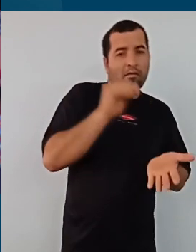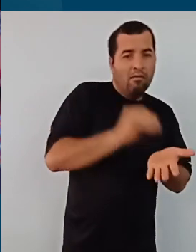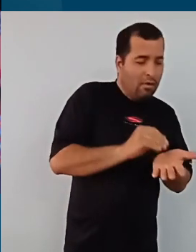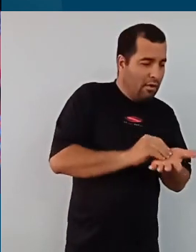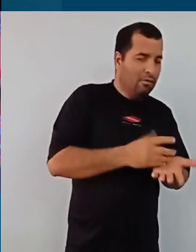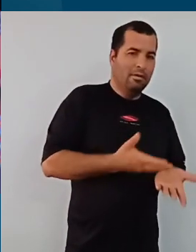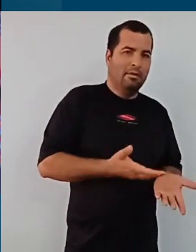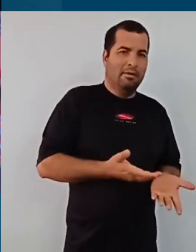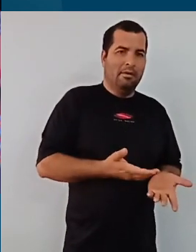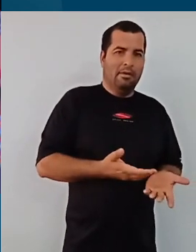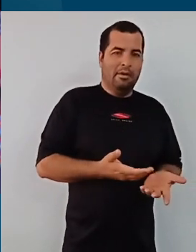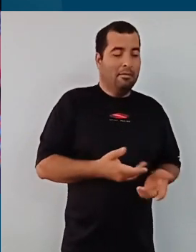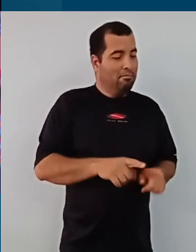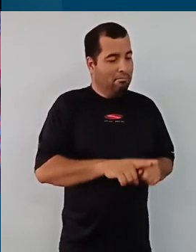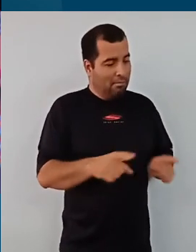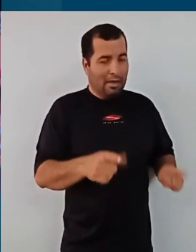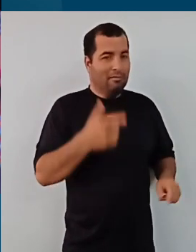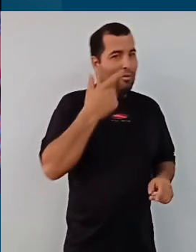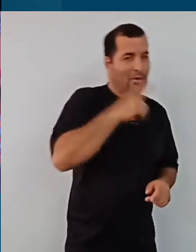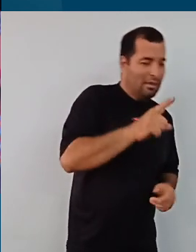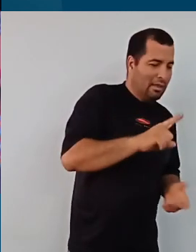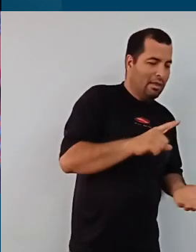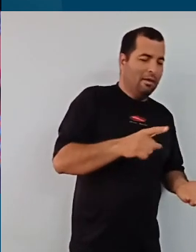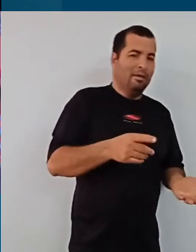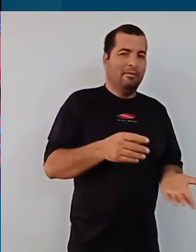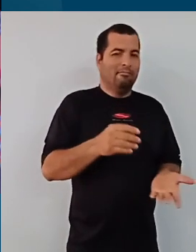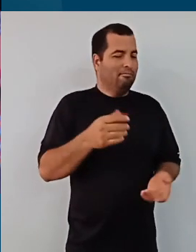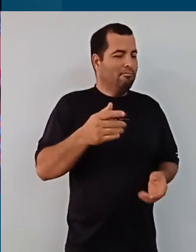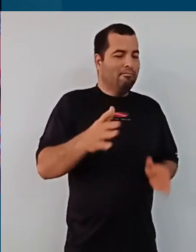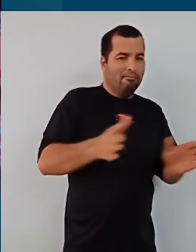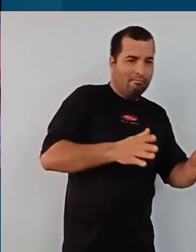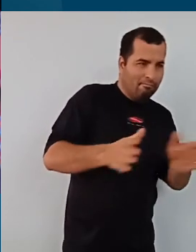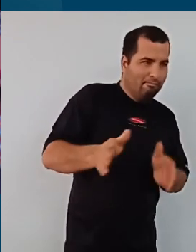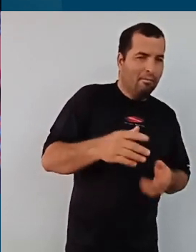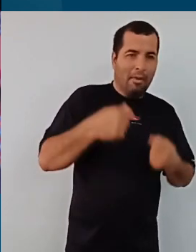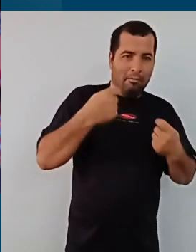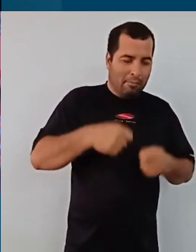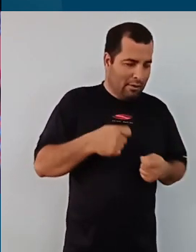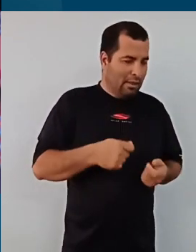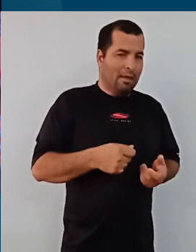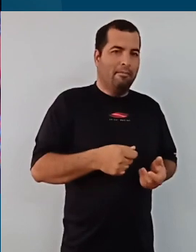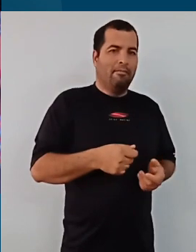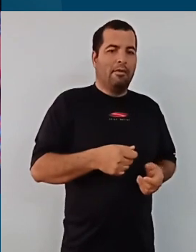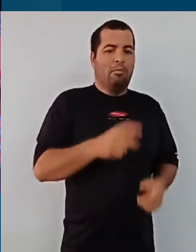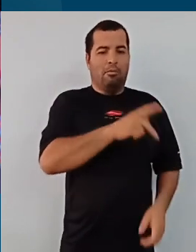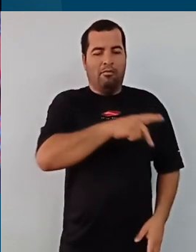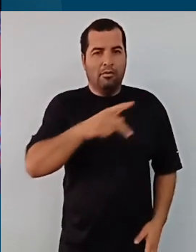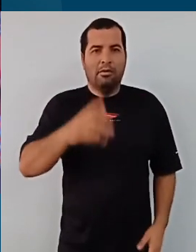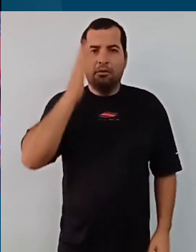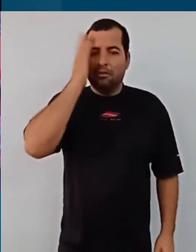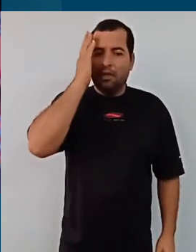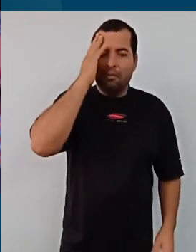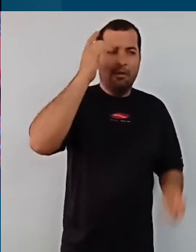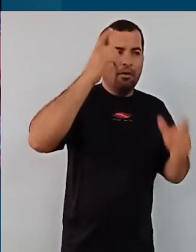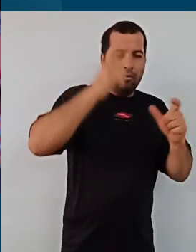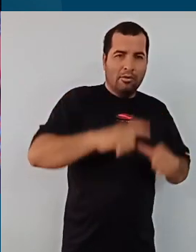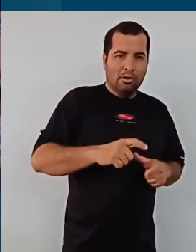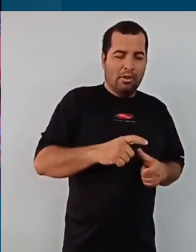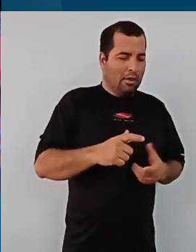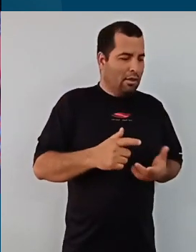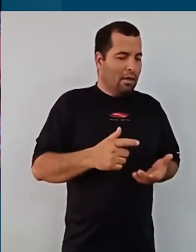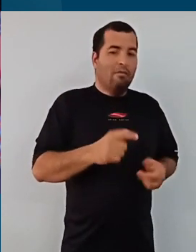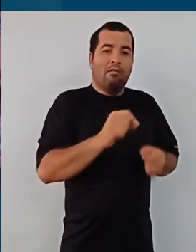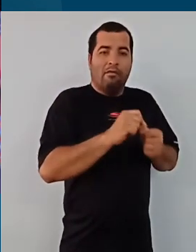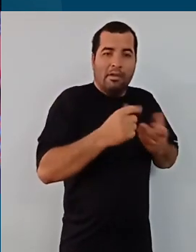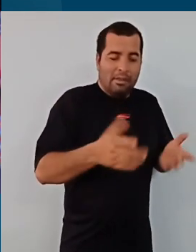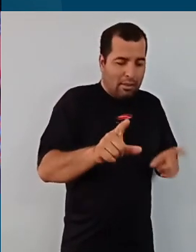repertório que ele não tem nem condições de fazer as escolhas nem a mediação. Então, ele que tem que saber ali, né, como